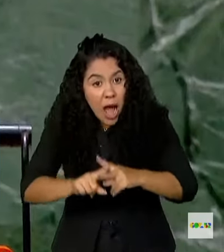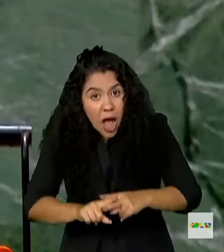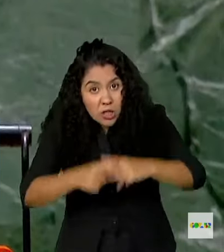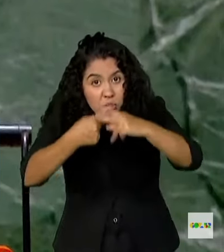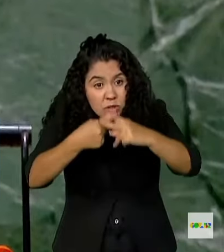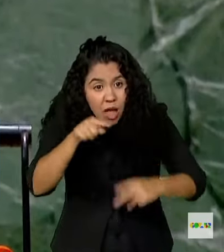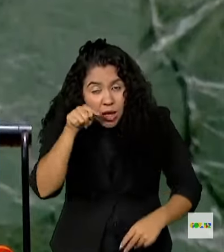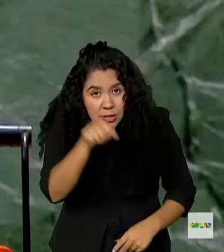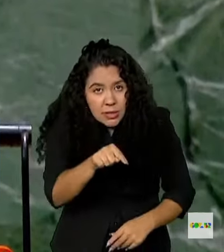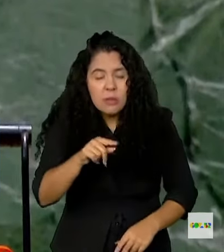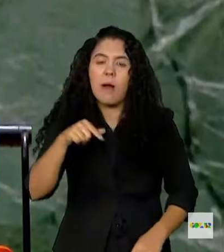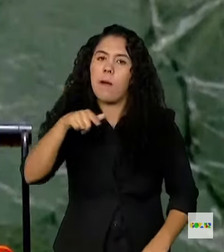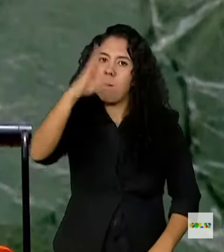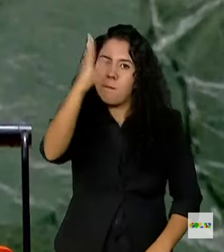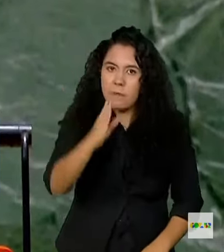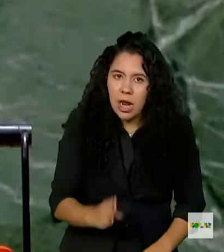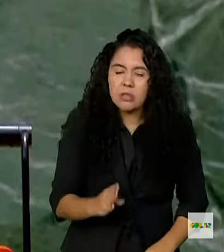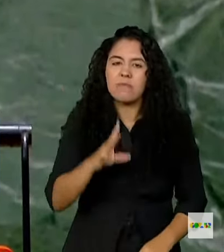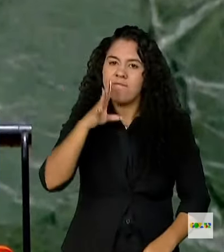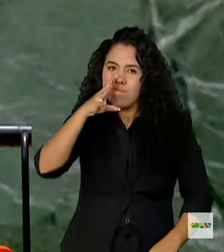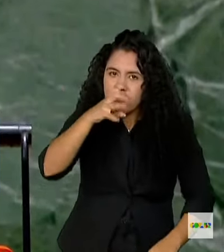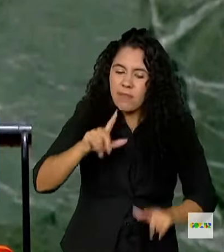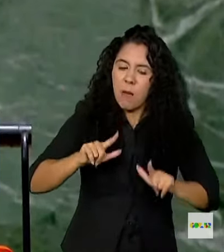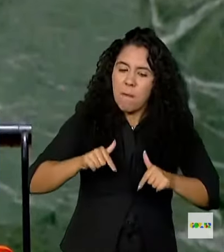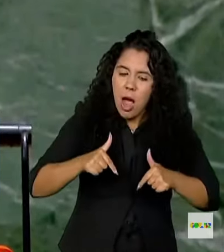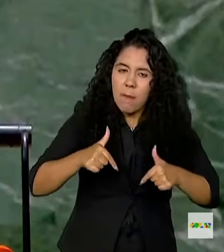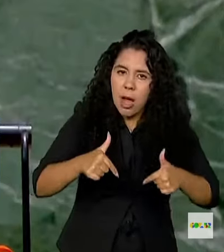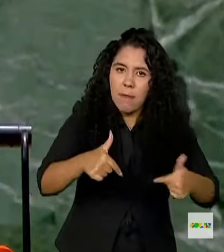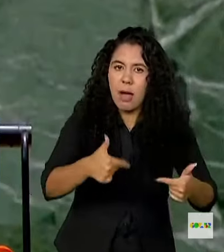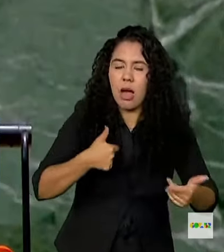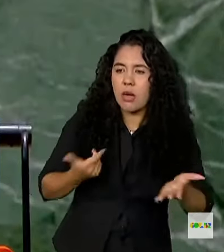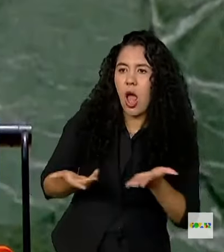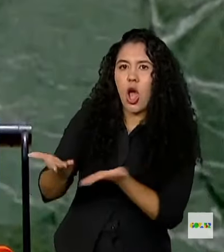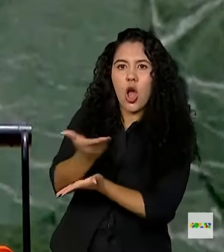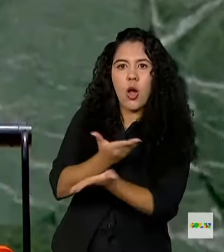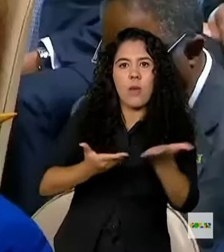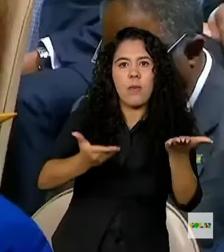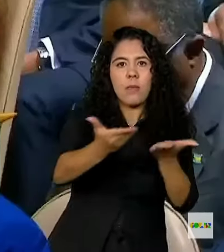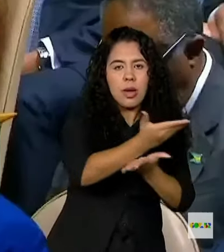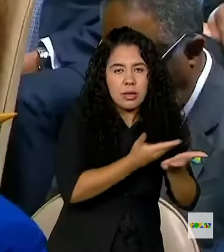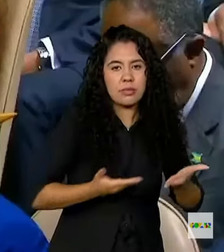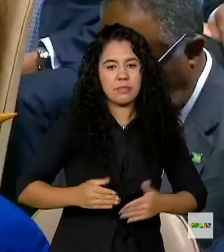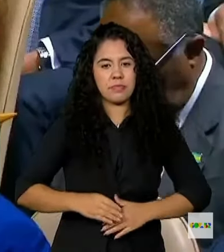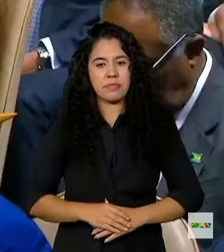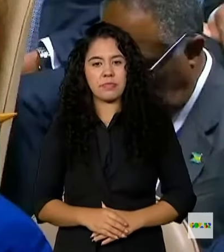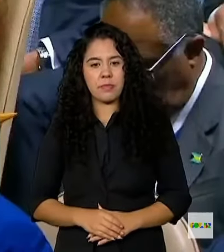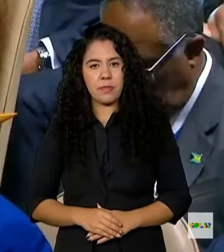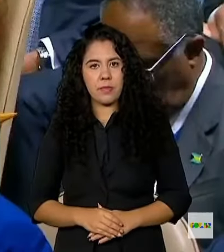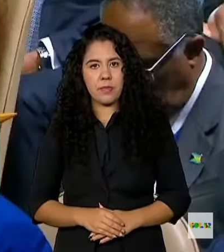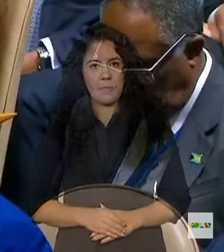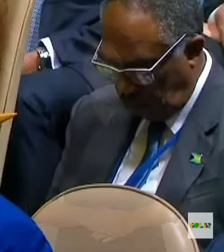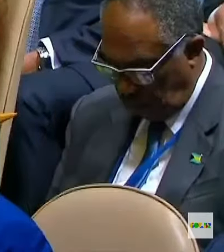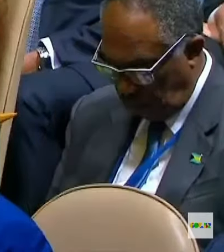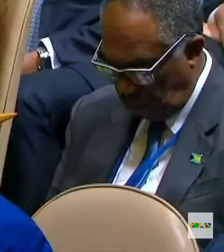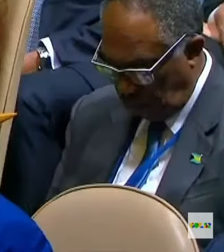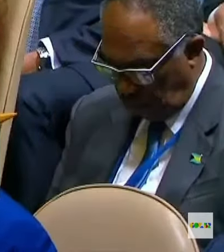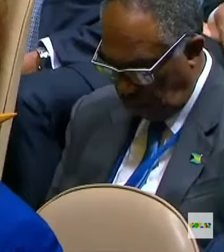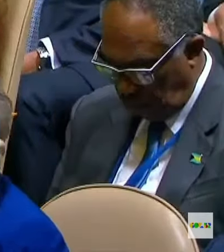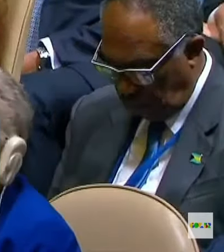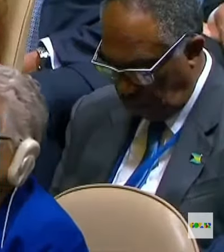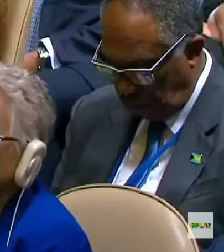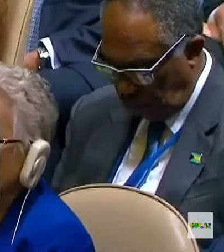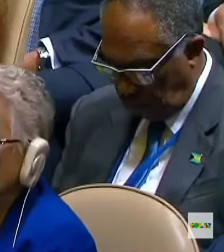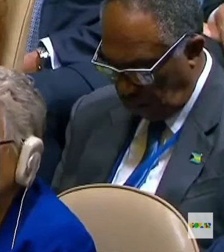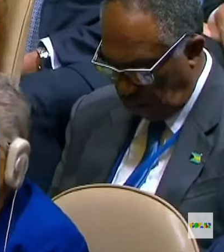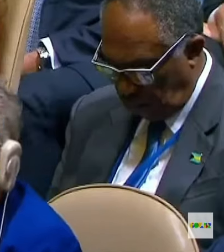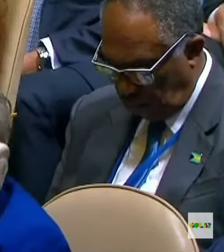tem insistido na cooperação internacional para desenvolver padrões mínimos de tributação global. Os dados